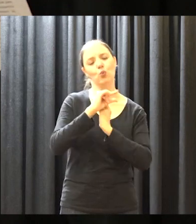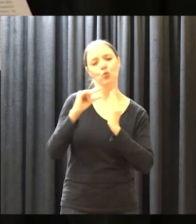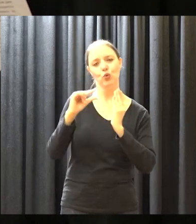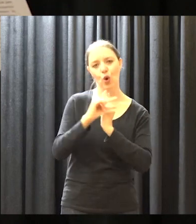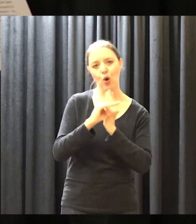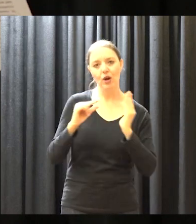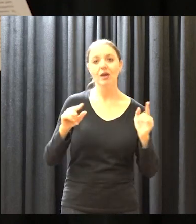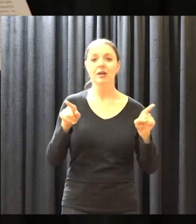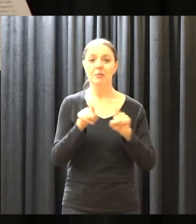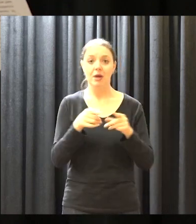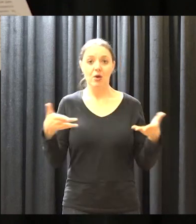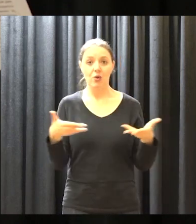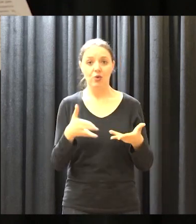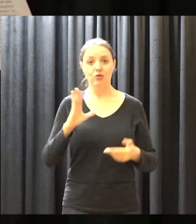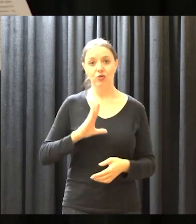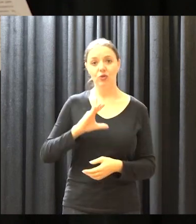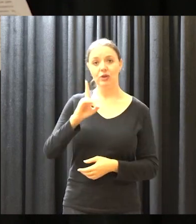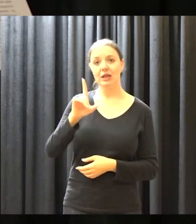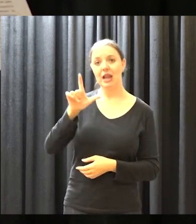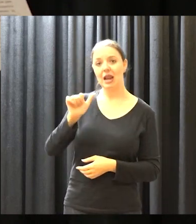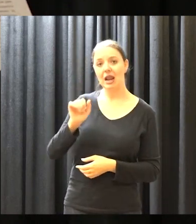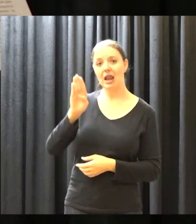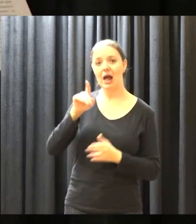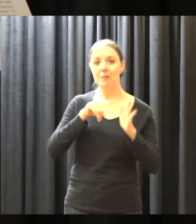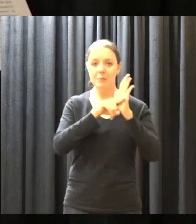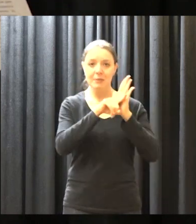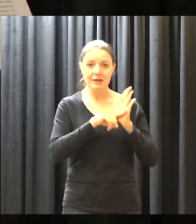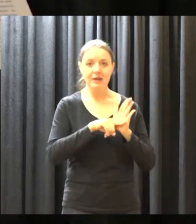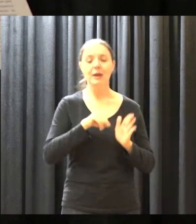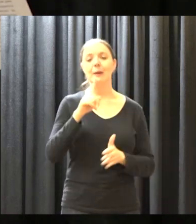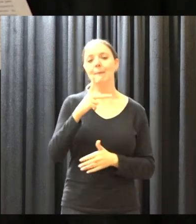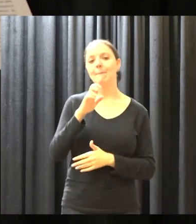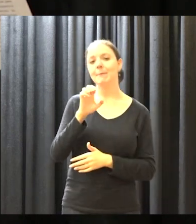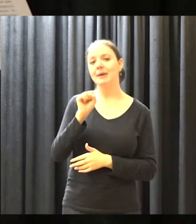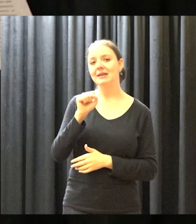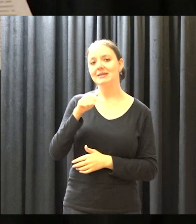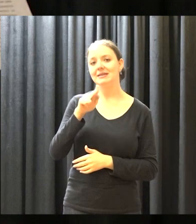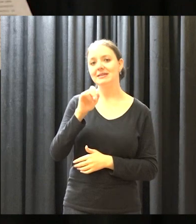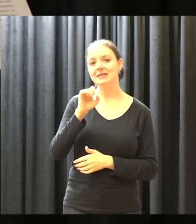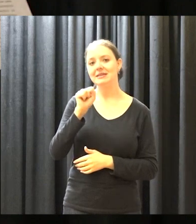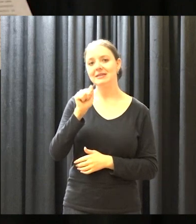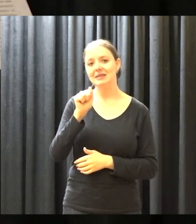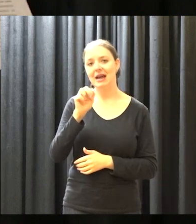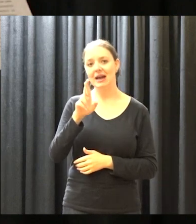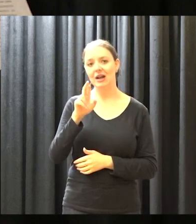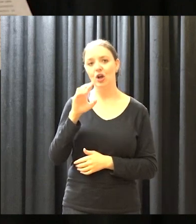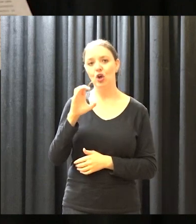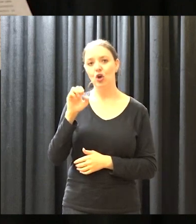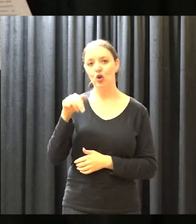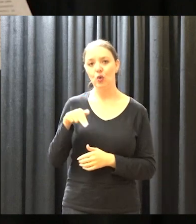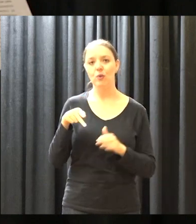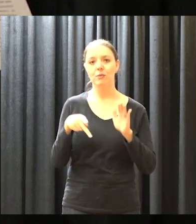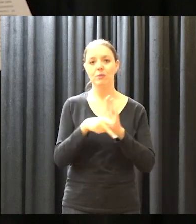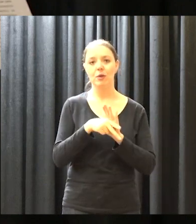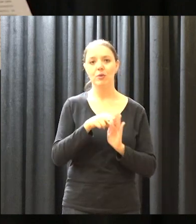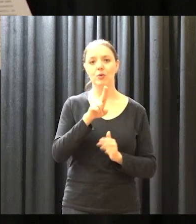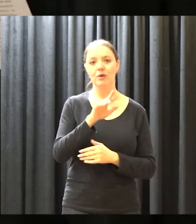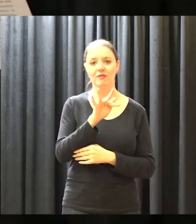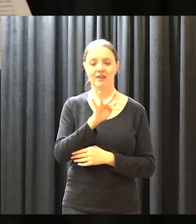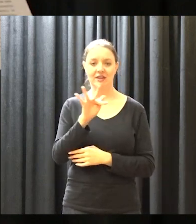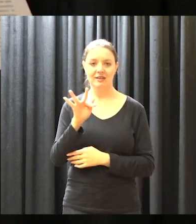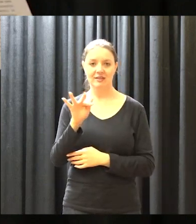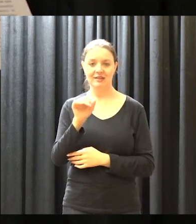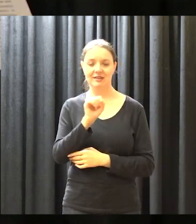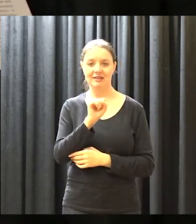deficiência e atualmente coordena o laboratório Pesquisar Com, Pesquisas e Intervenções em Psicologia da UFF, Universidade